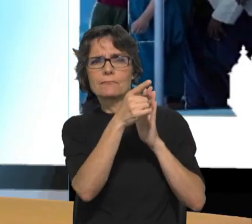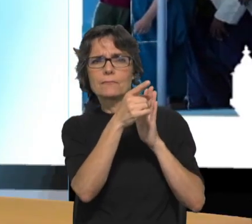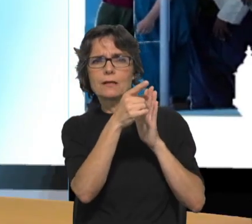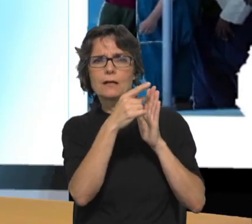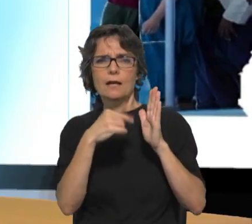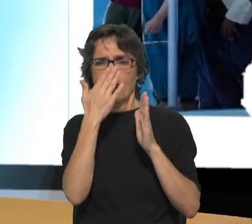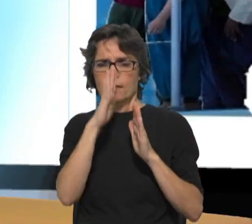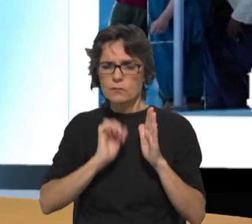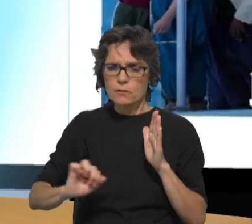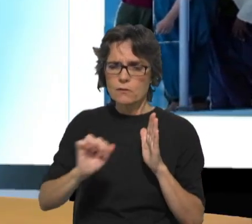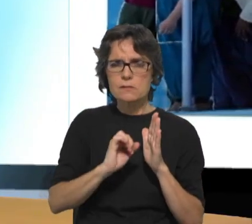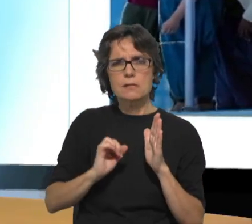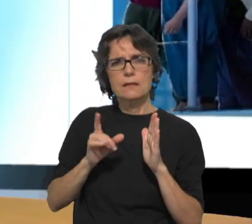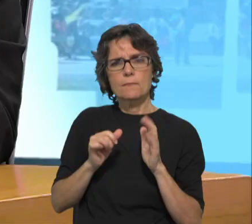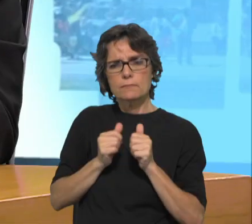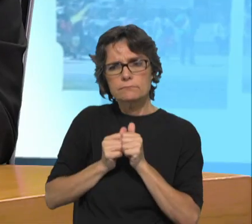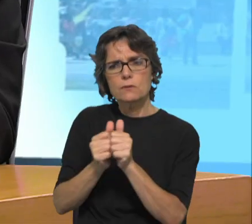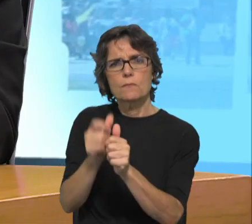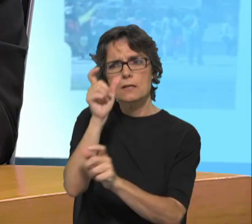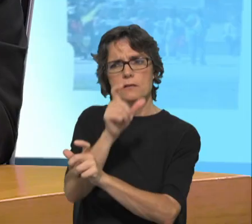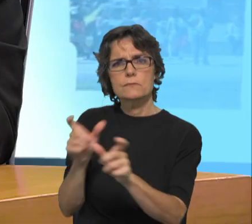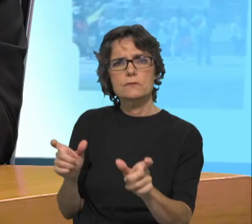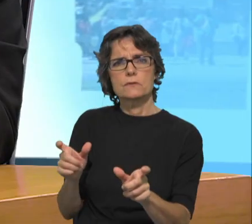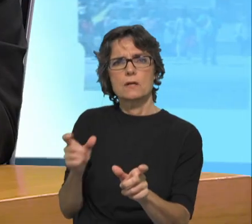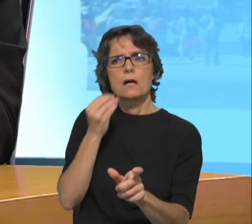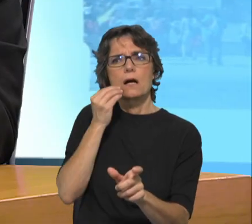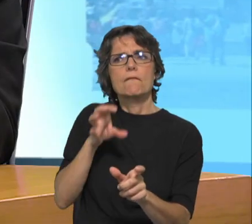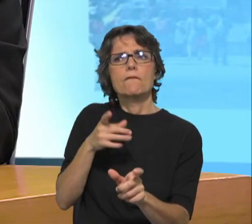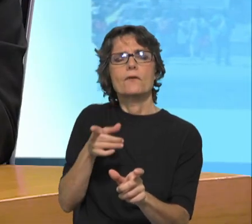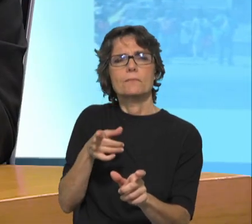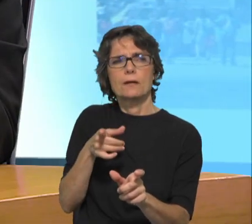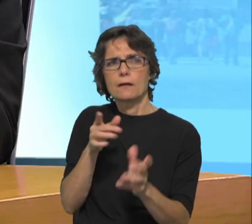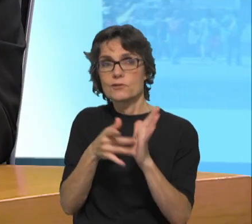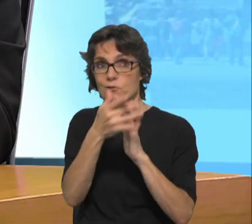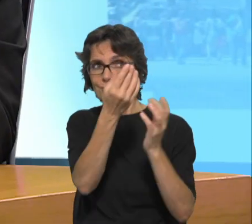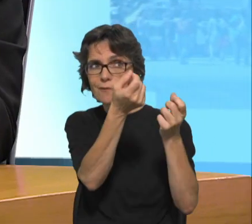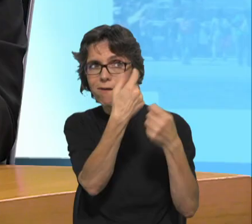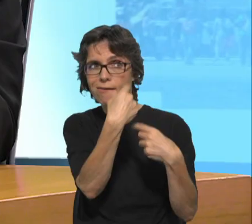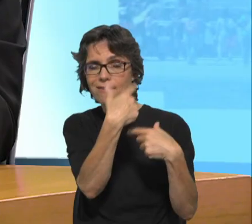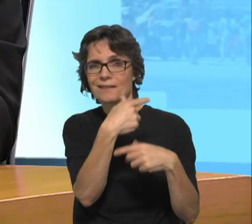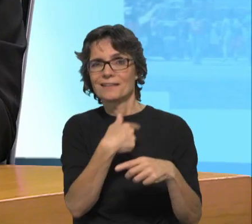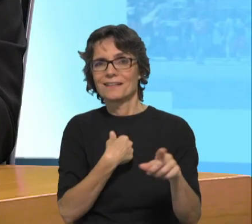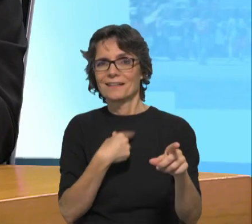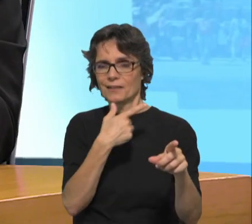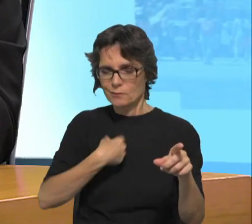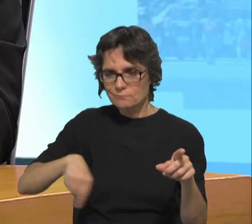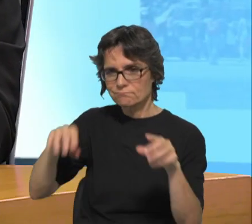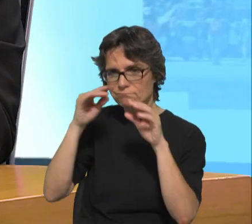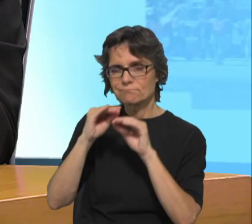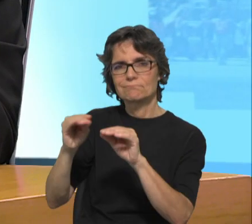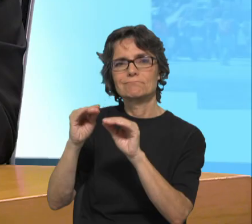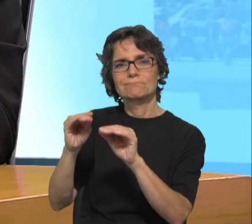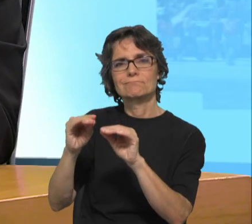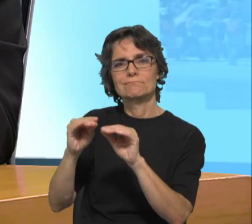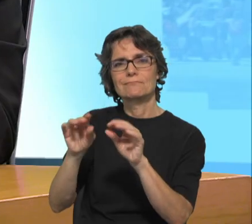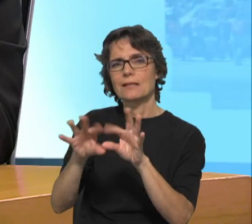de sermos pastores para os outros, ou seja, de os ajudarmos a encontrar este descanso que só encontrarão no ensinamento e no alimento que